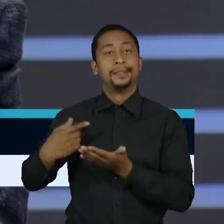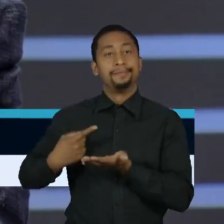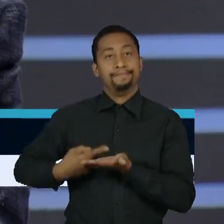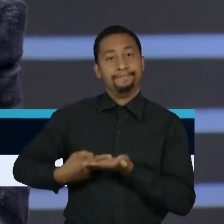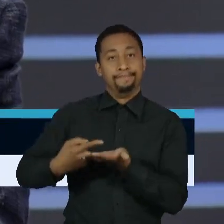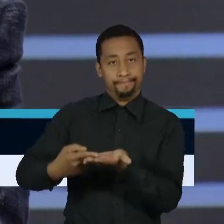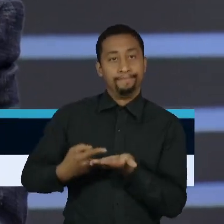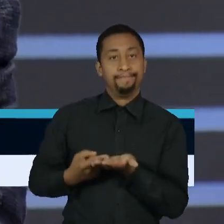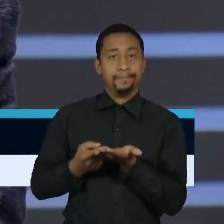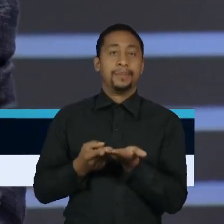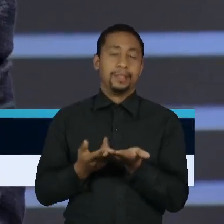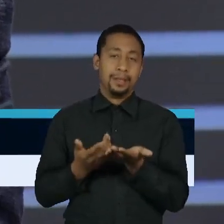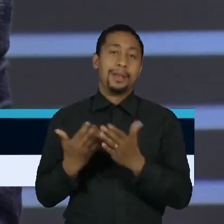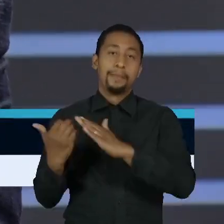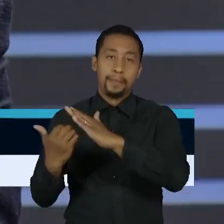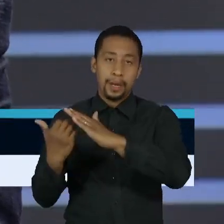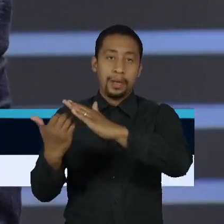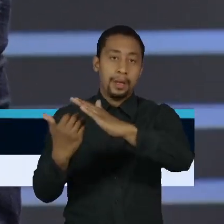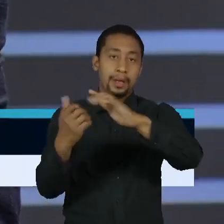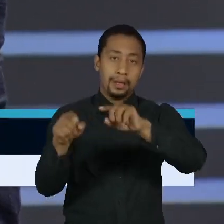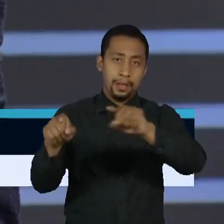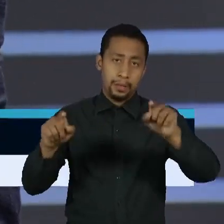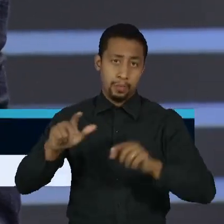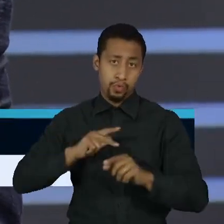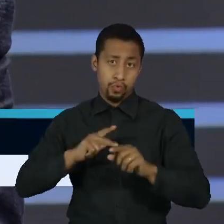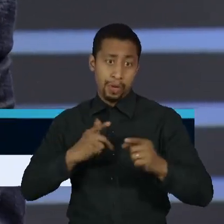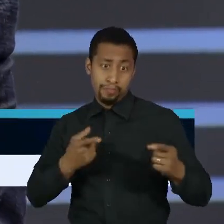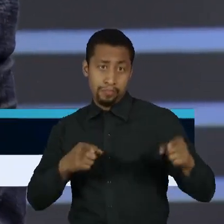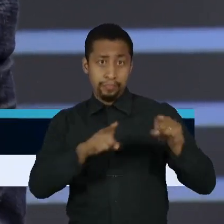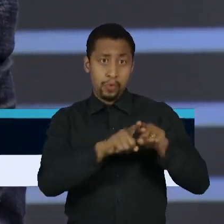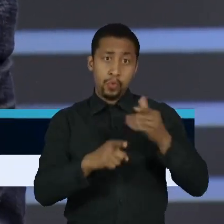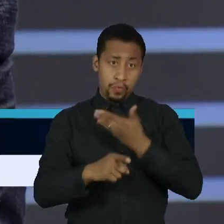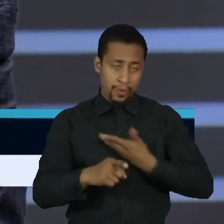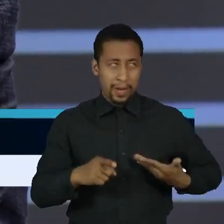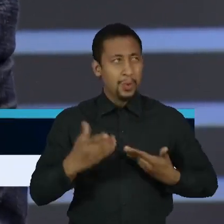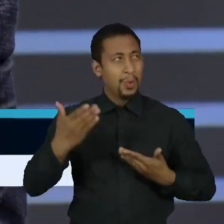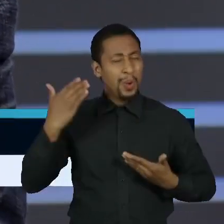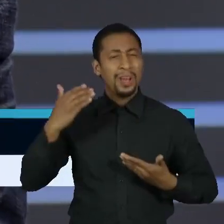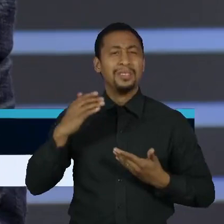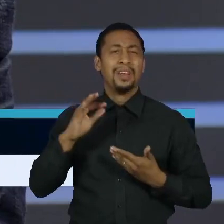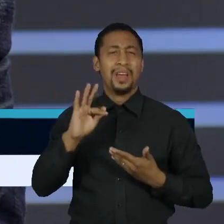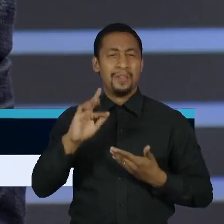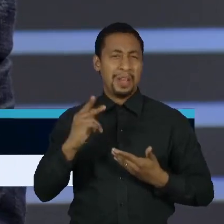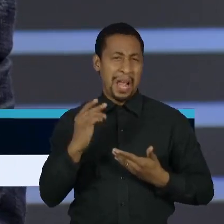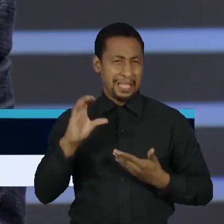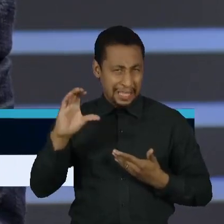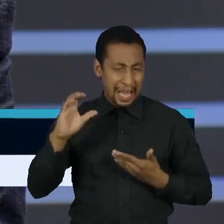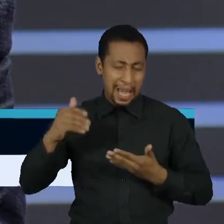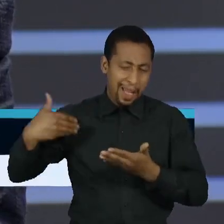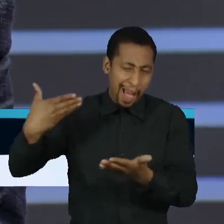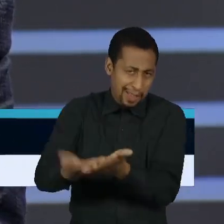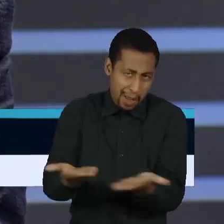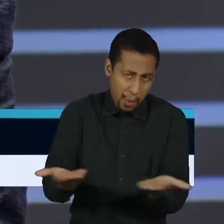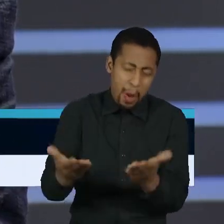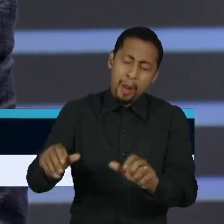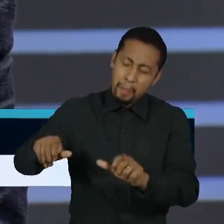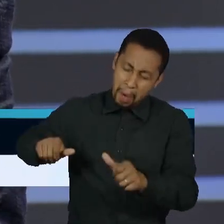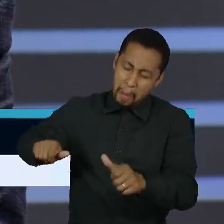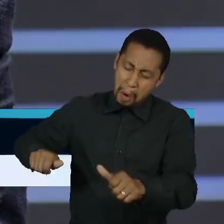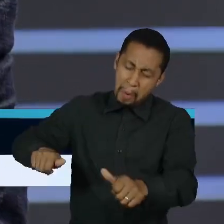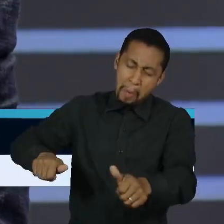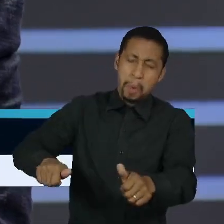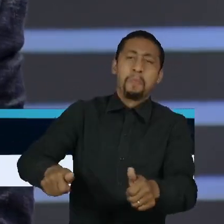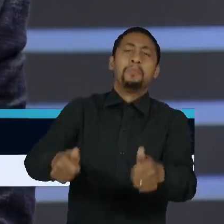o governo Fernando Henrique Cardoso, para hoje, melhorou bastante, muito mais aceitável, muito mais...